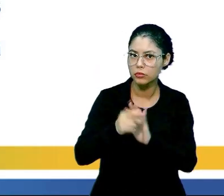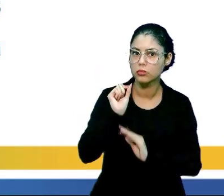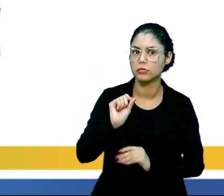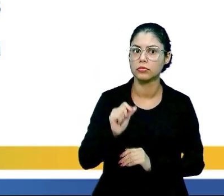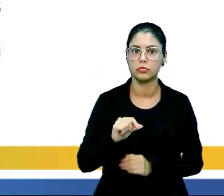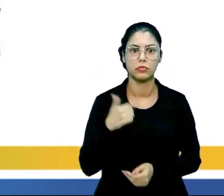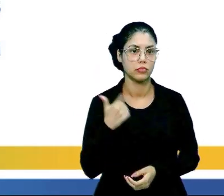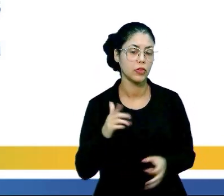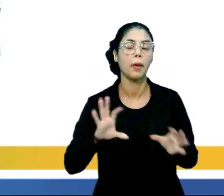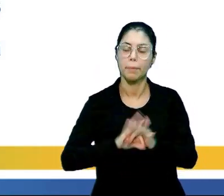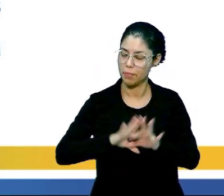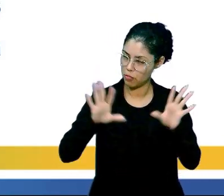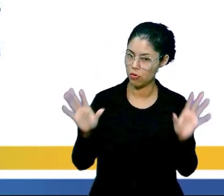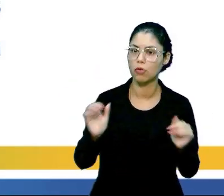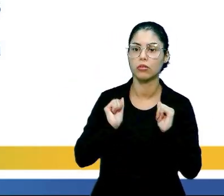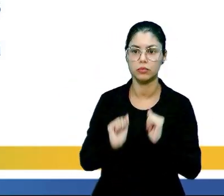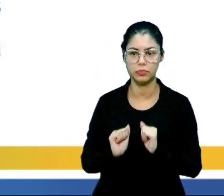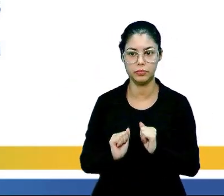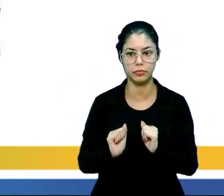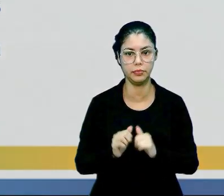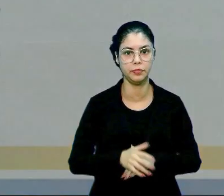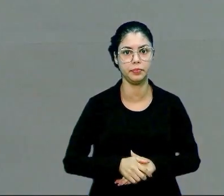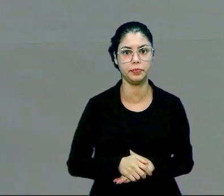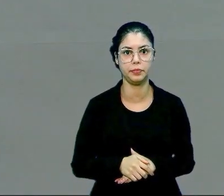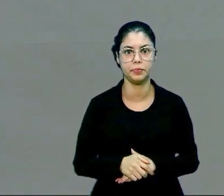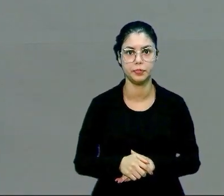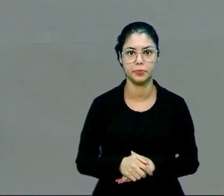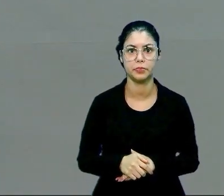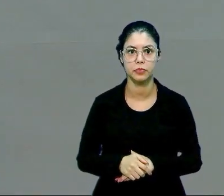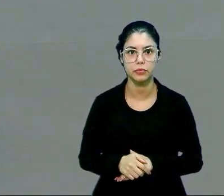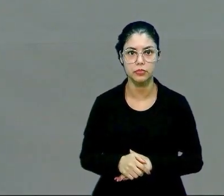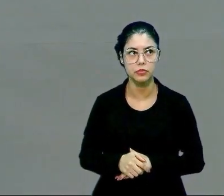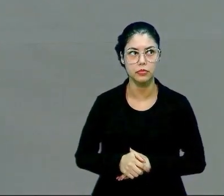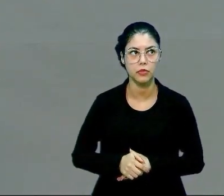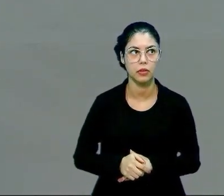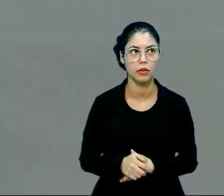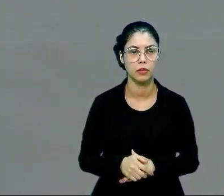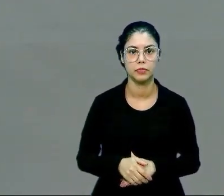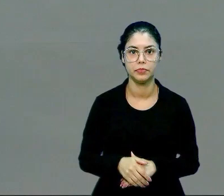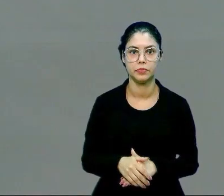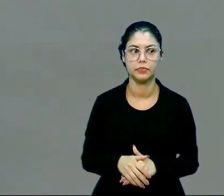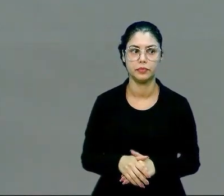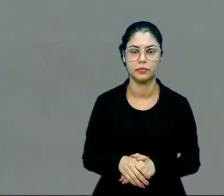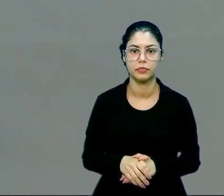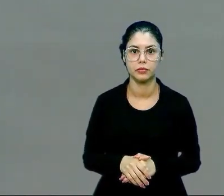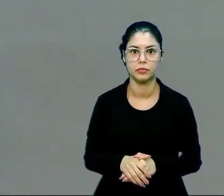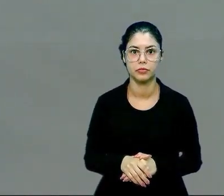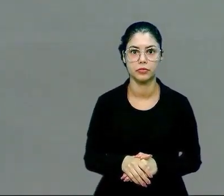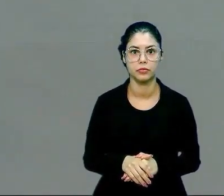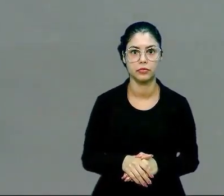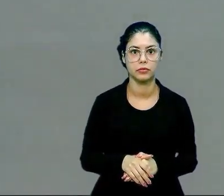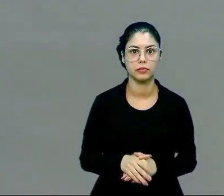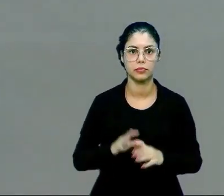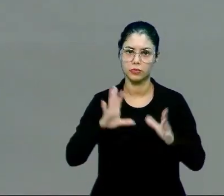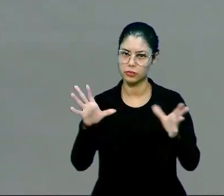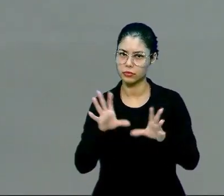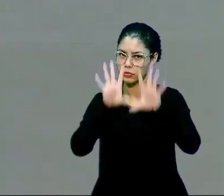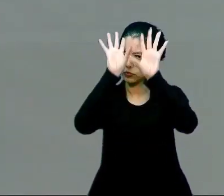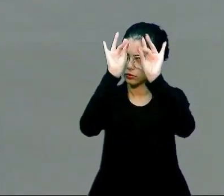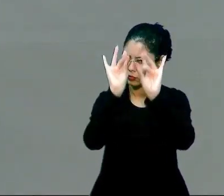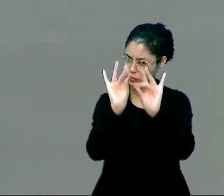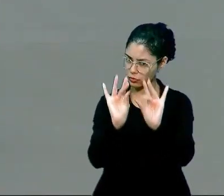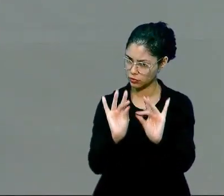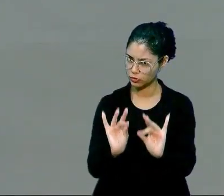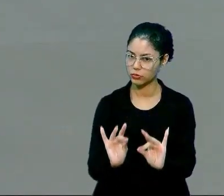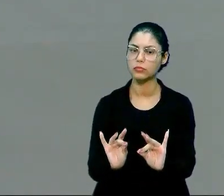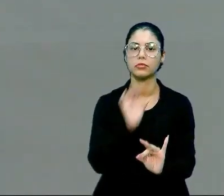você não tenha liberdade para fazer isso, tá? E aí nós temos aqui, eu trouxe para vocês um esquema de